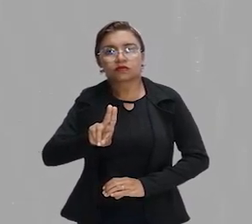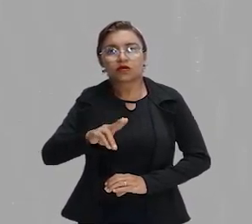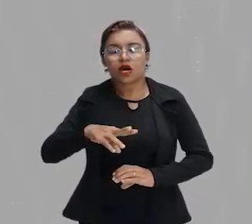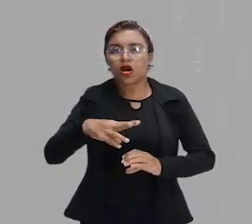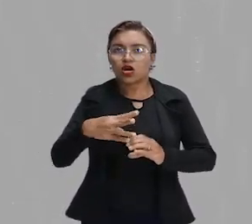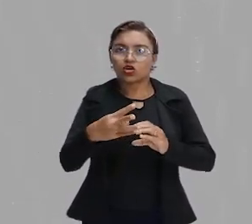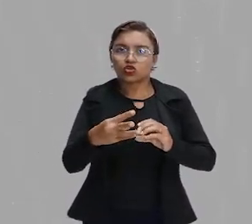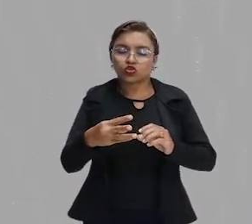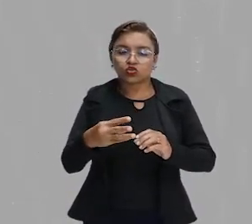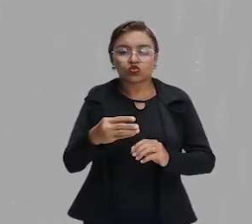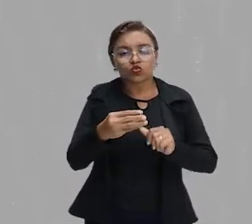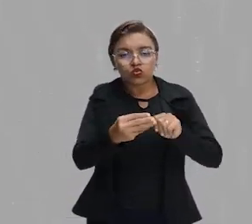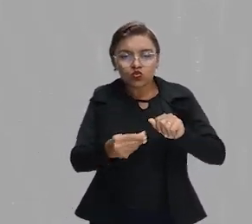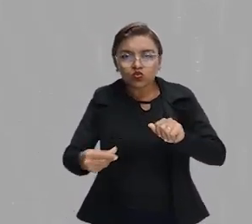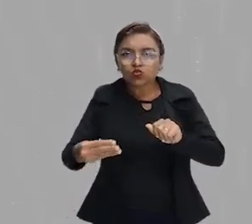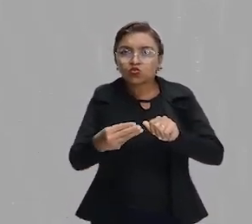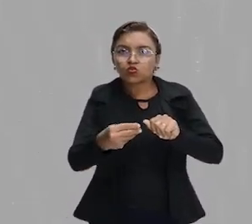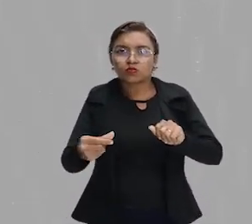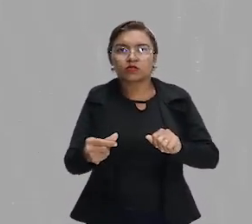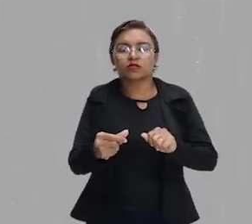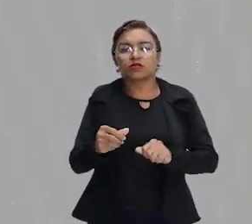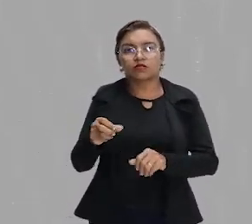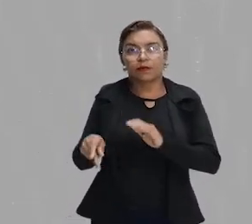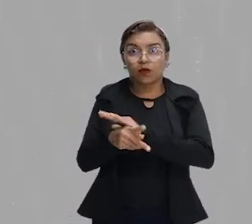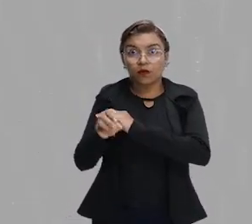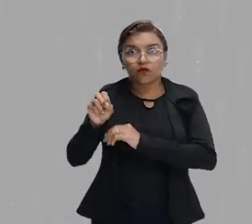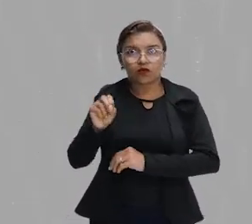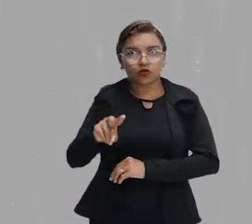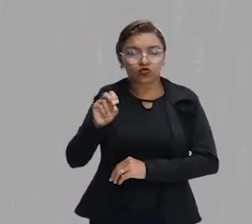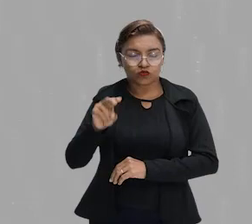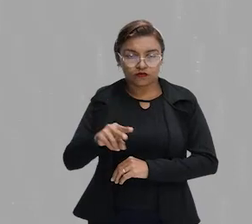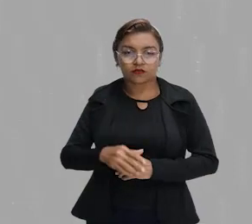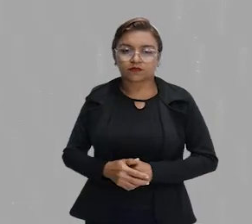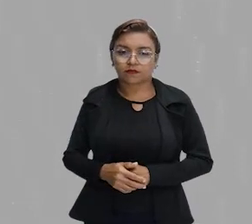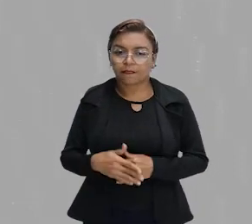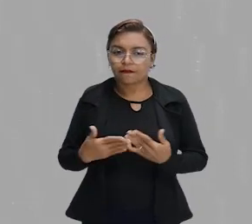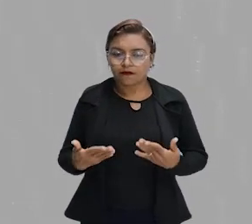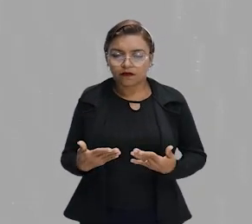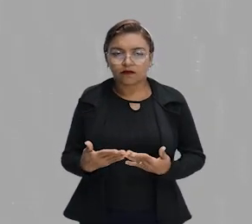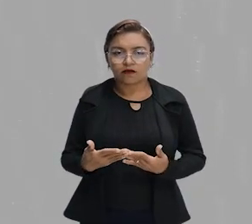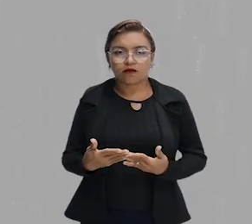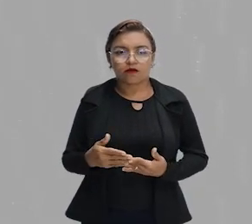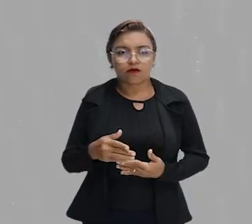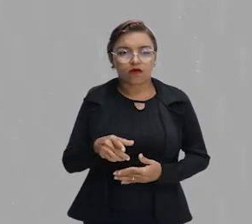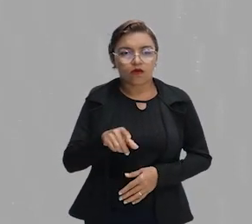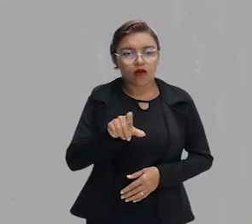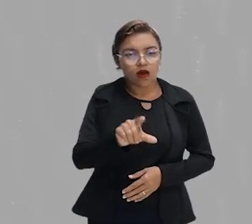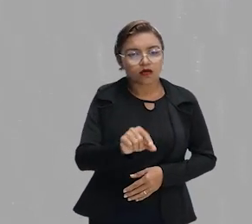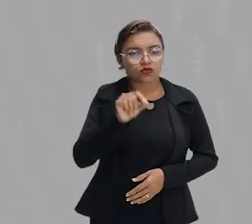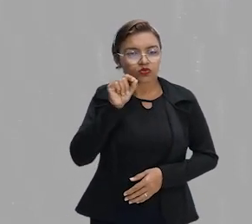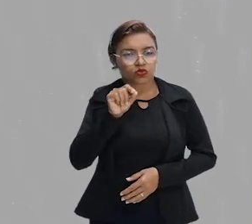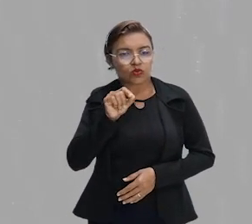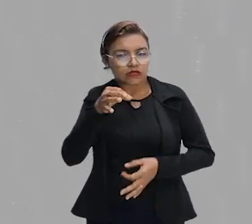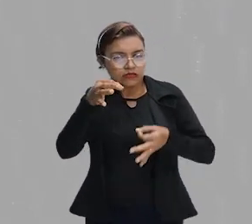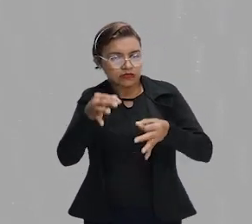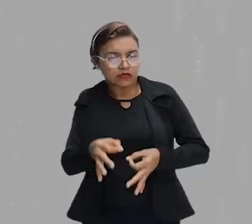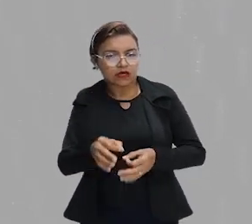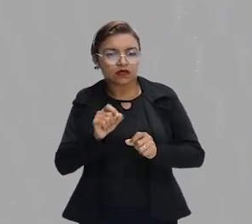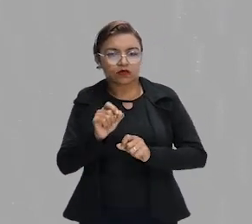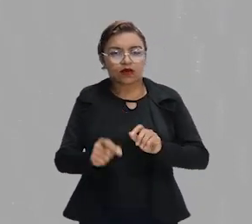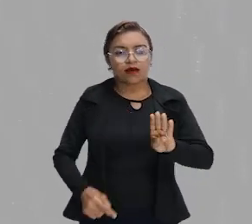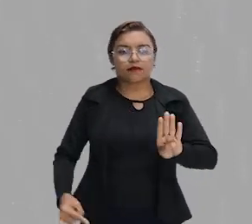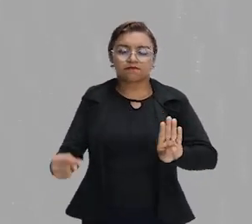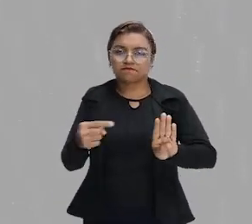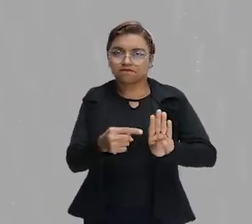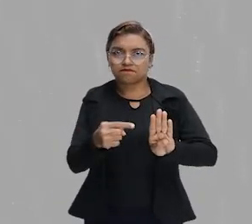substâncias virais. Então é assim que ocorre. Então a alternativa correta, como nós podemos ver na questão aqui, ó,